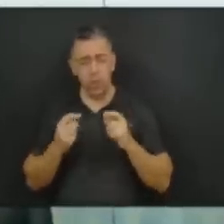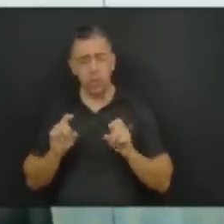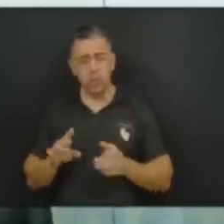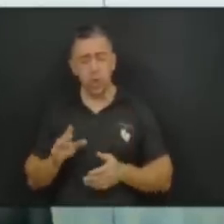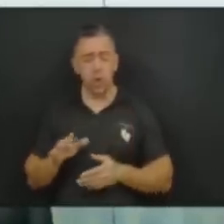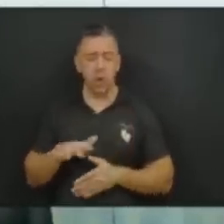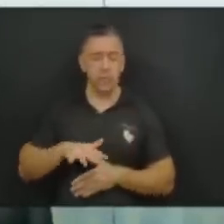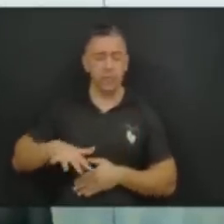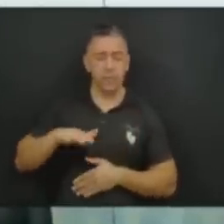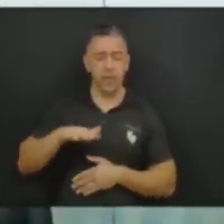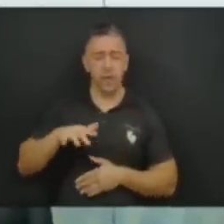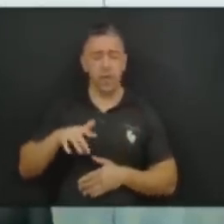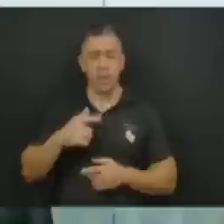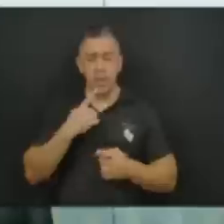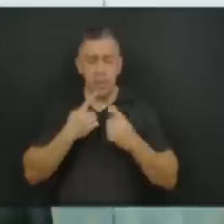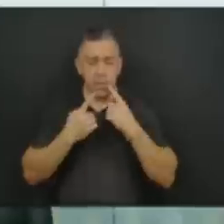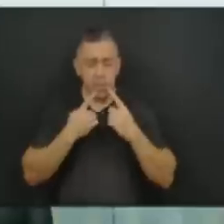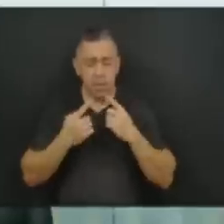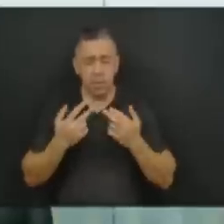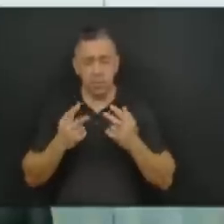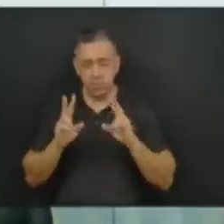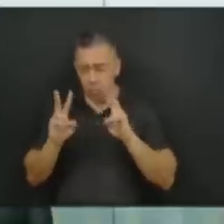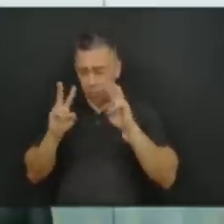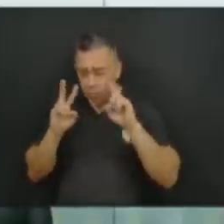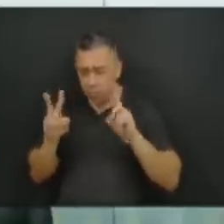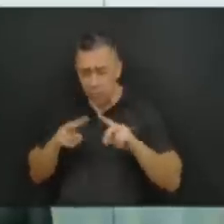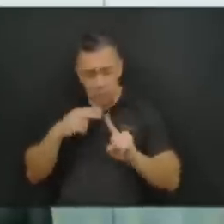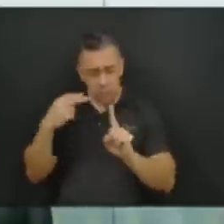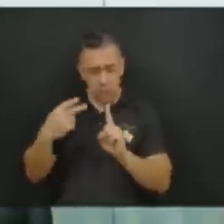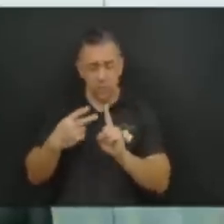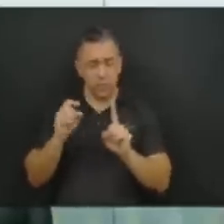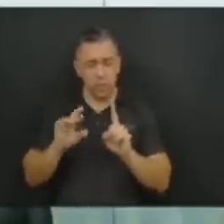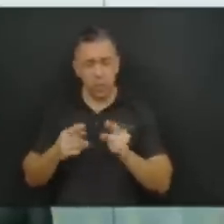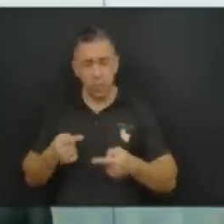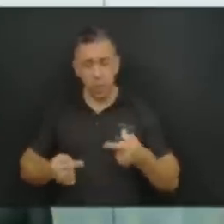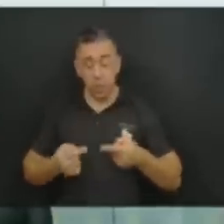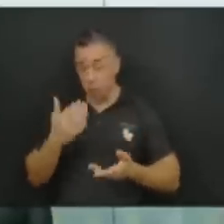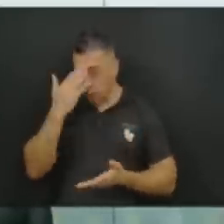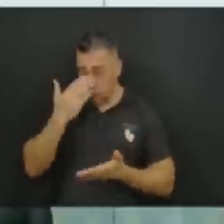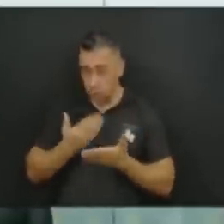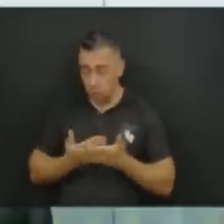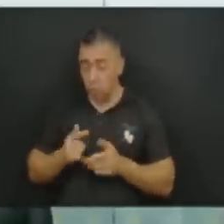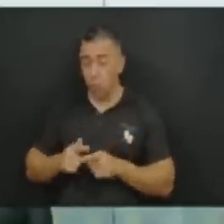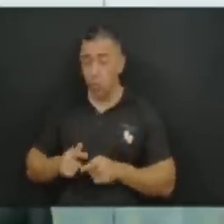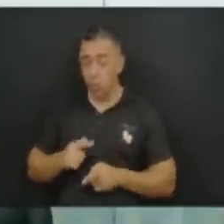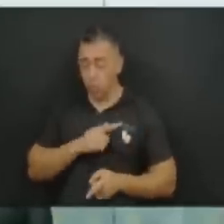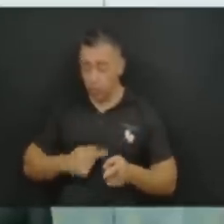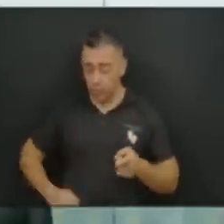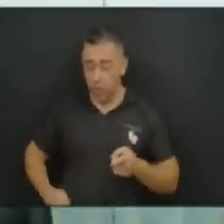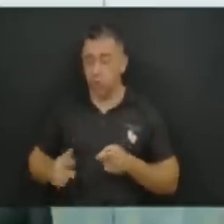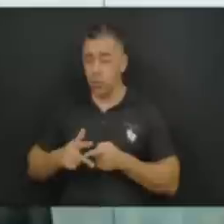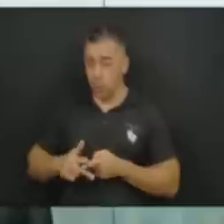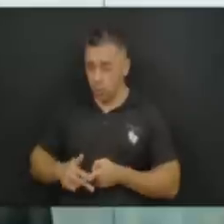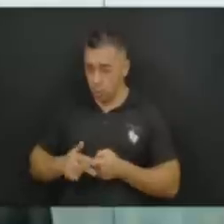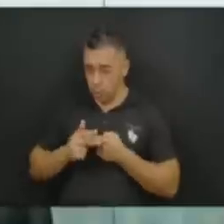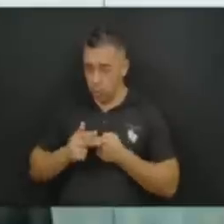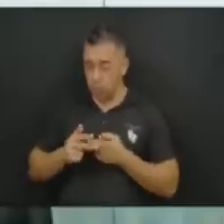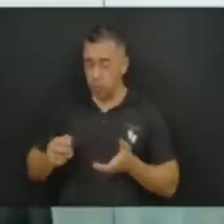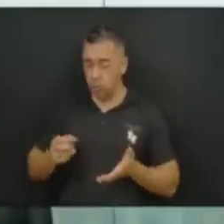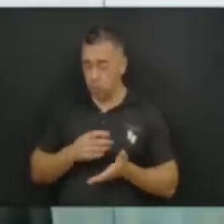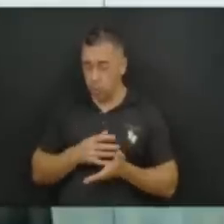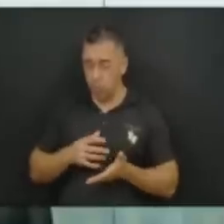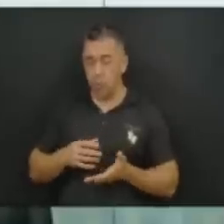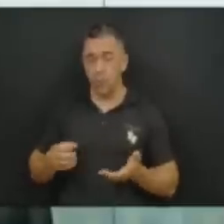esfera de debate ponto de vista político então eu acredito o Governo está corrigindo tá atualizando